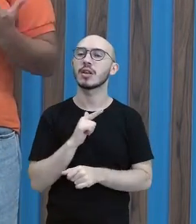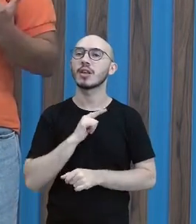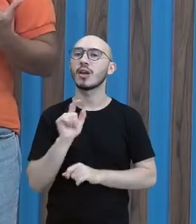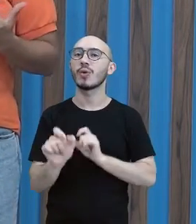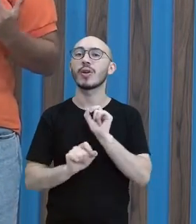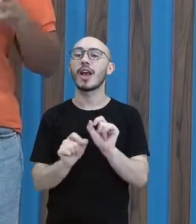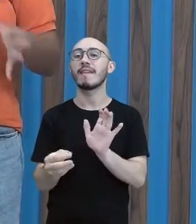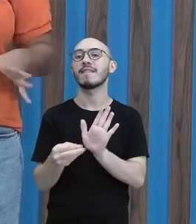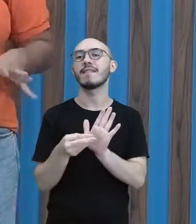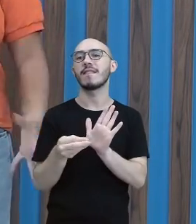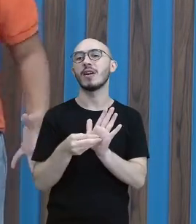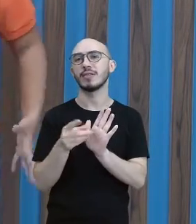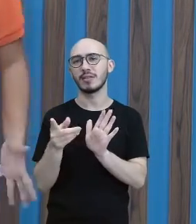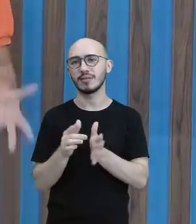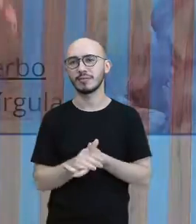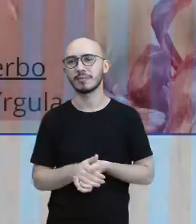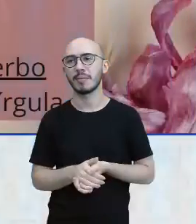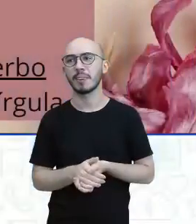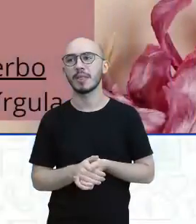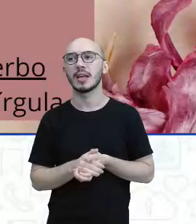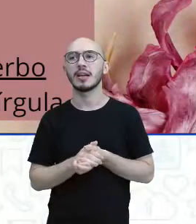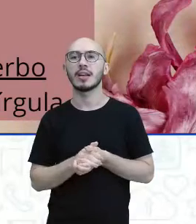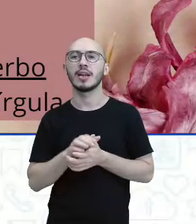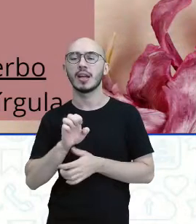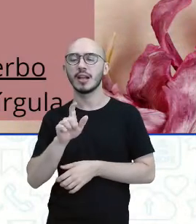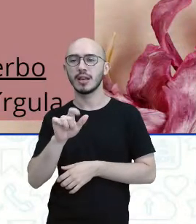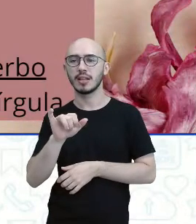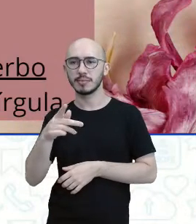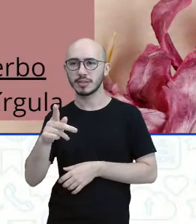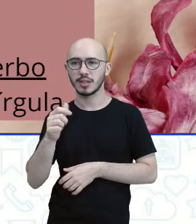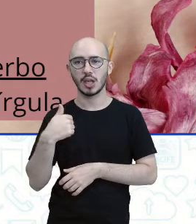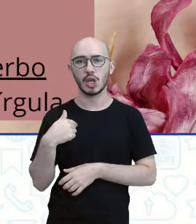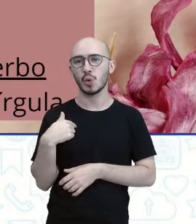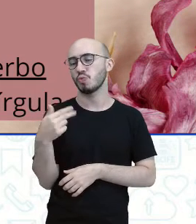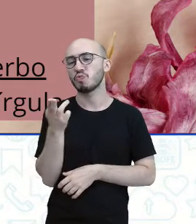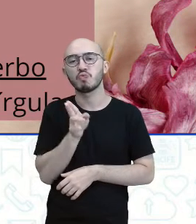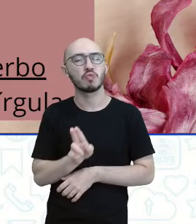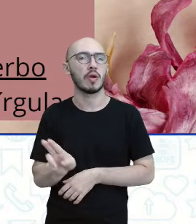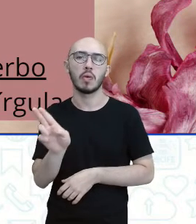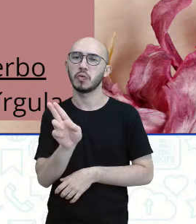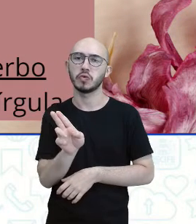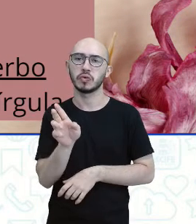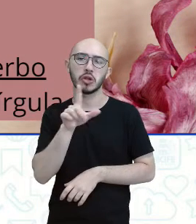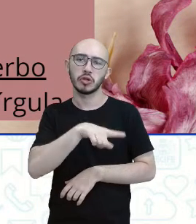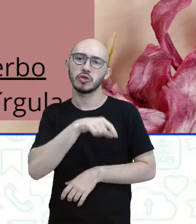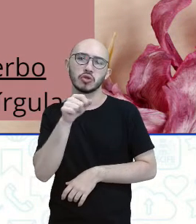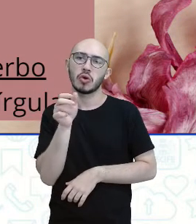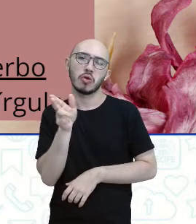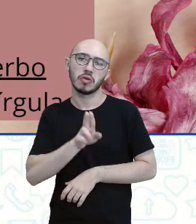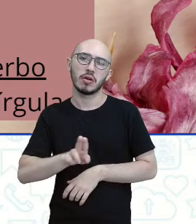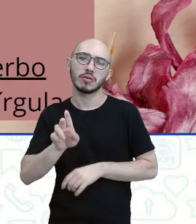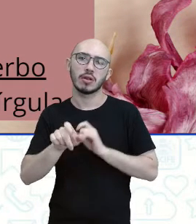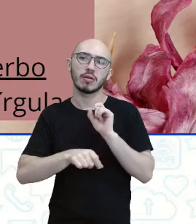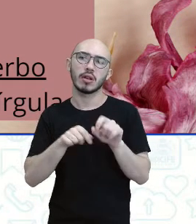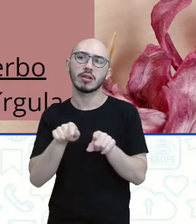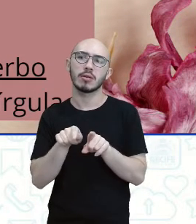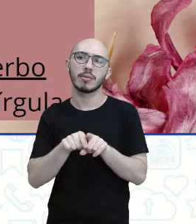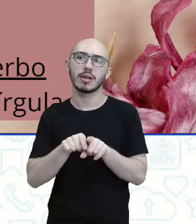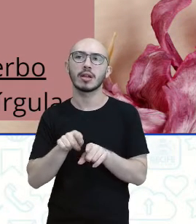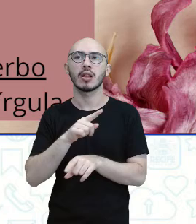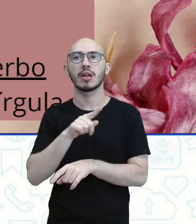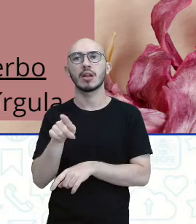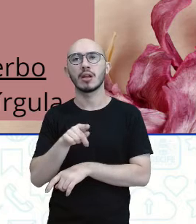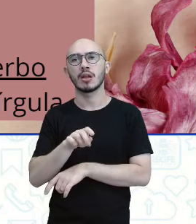ausência. Então, a elipse é quando eu não uso algum elemento propositadamente. E a zeugma é quando eu